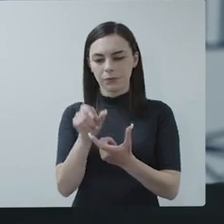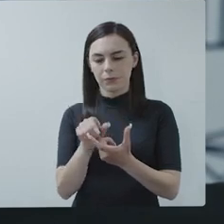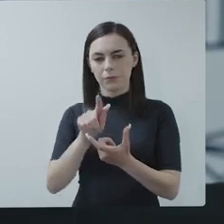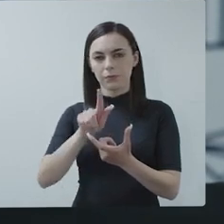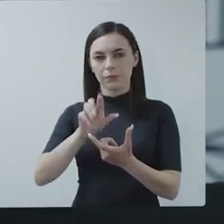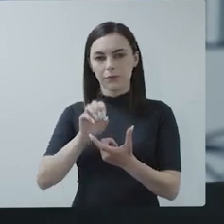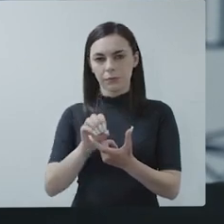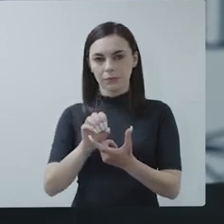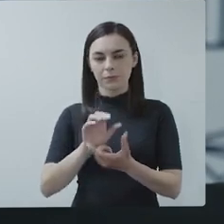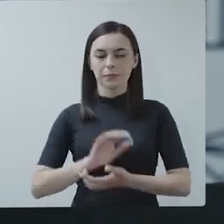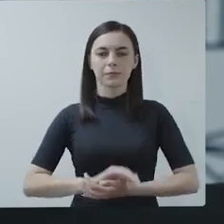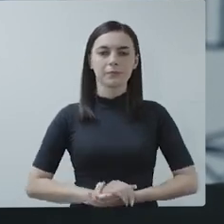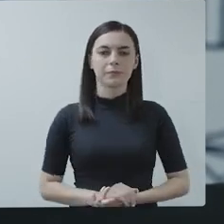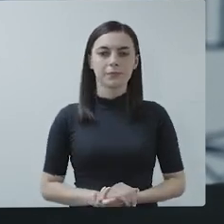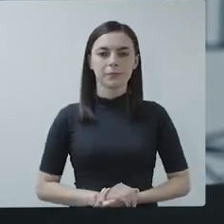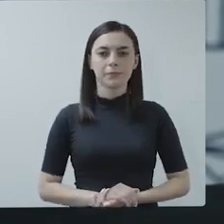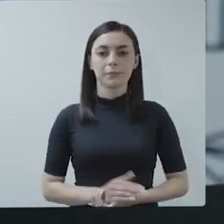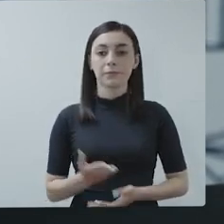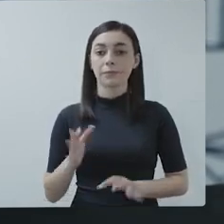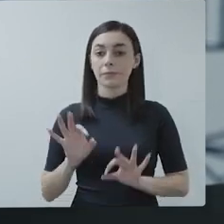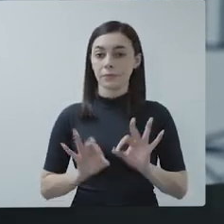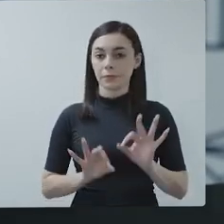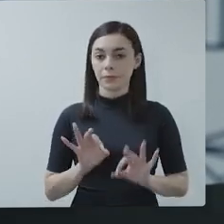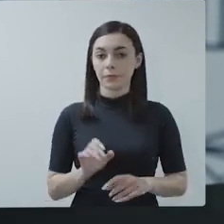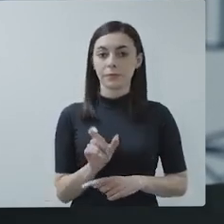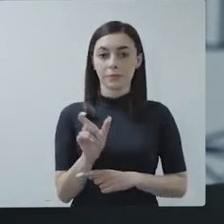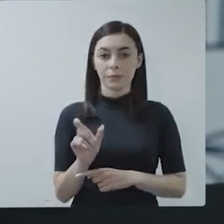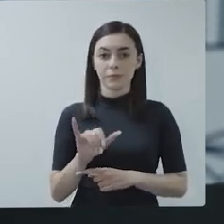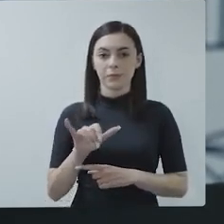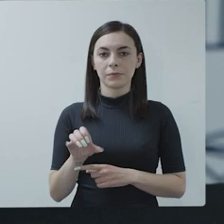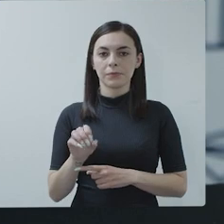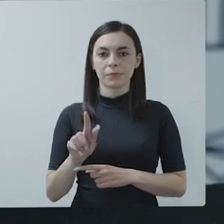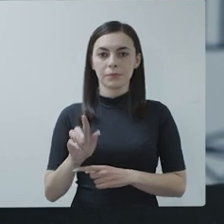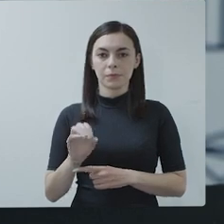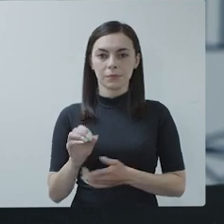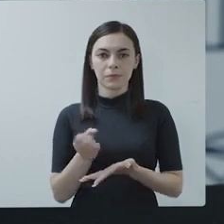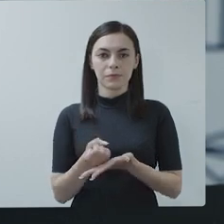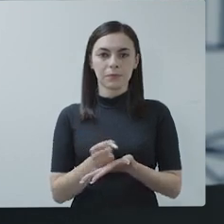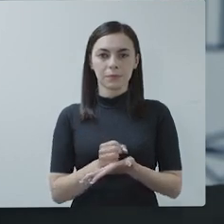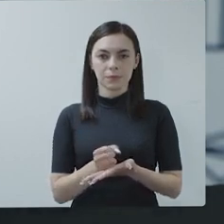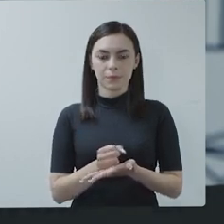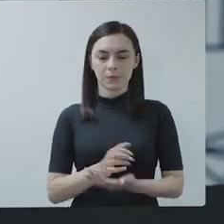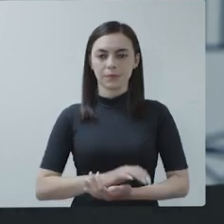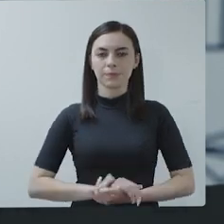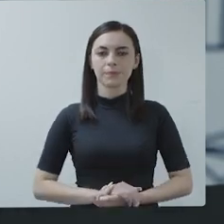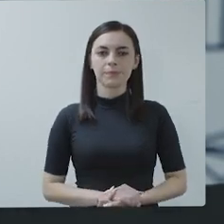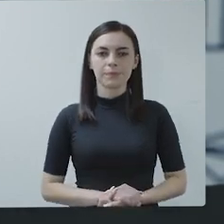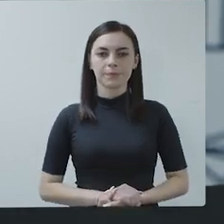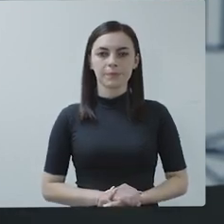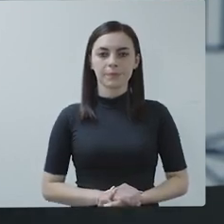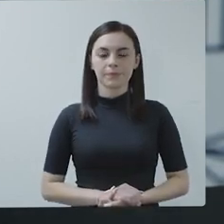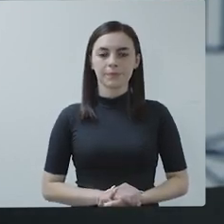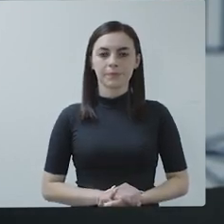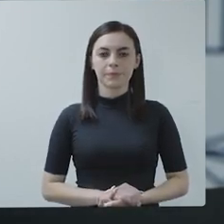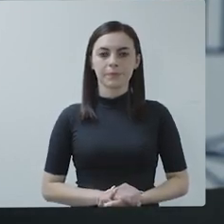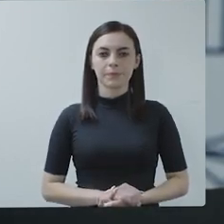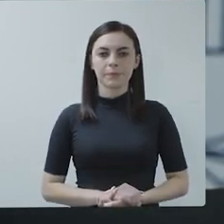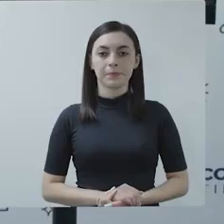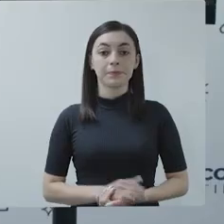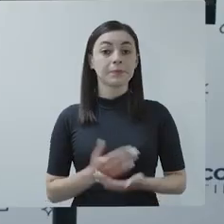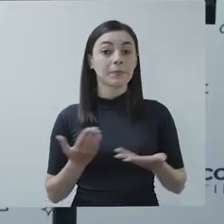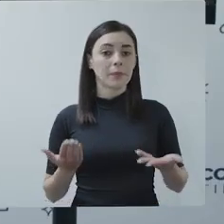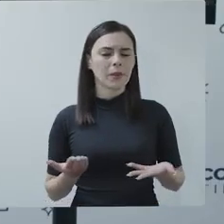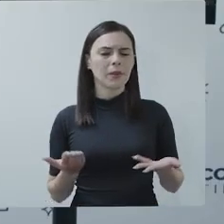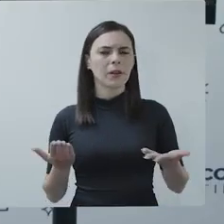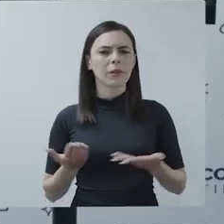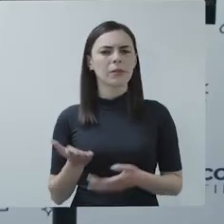O faz go. Então, formamos jo, go. Olhem lá. Então,